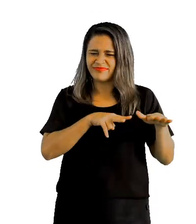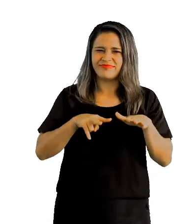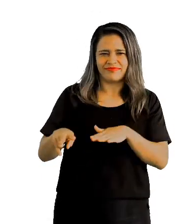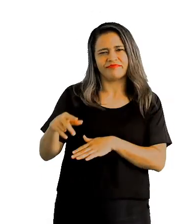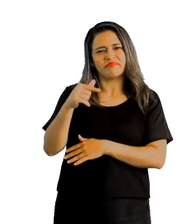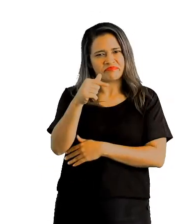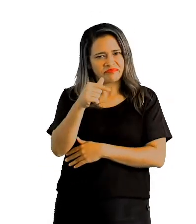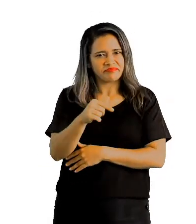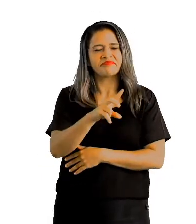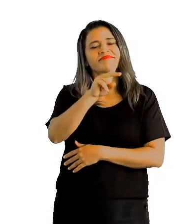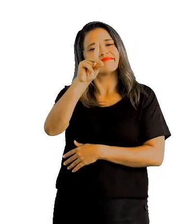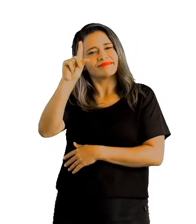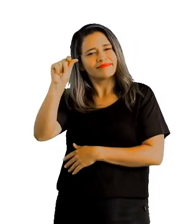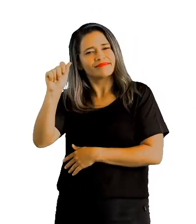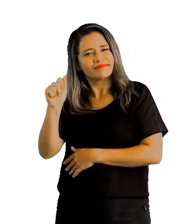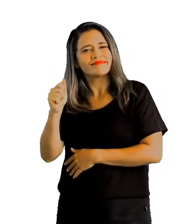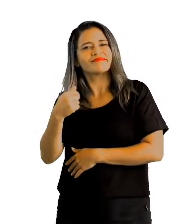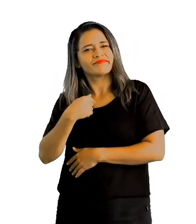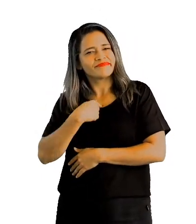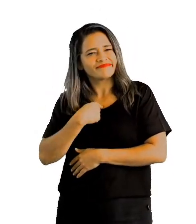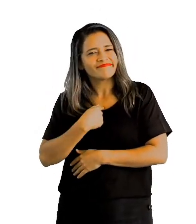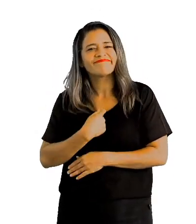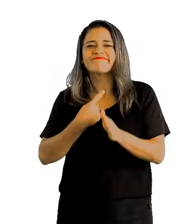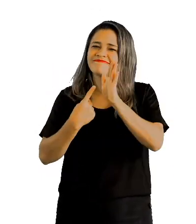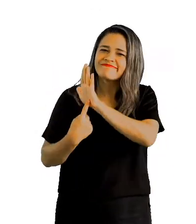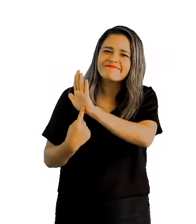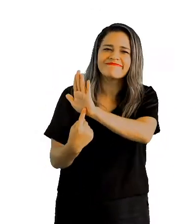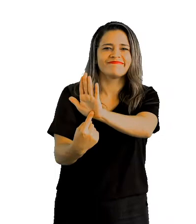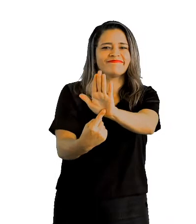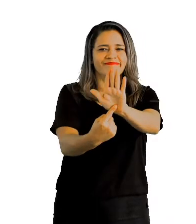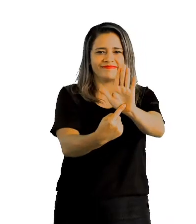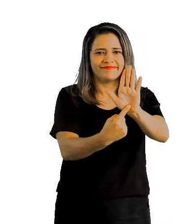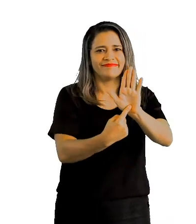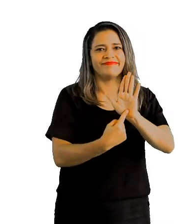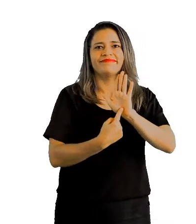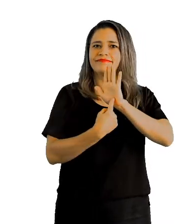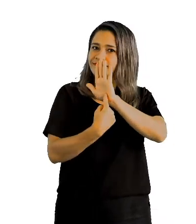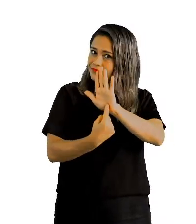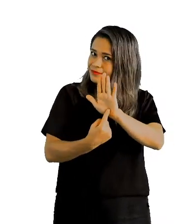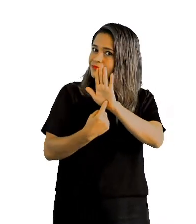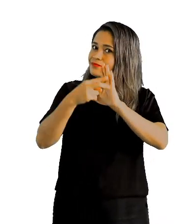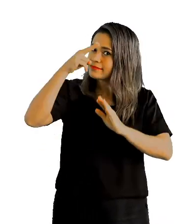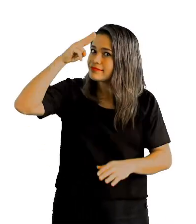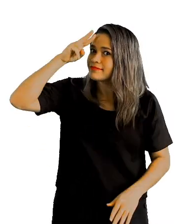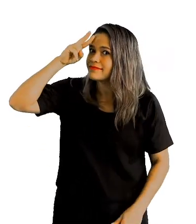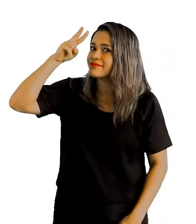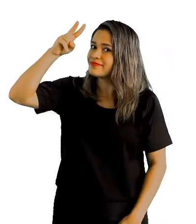tem 7 dias que eu vou te apresentar.